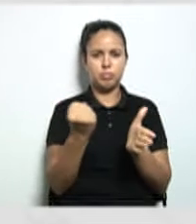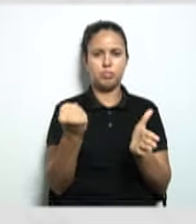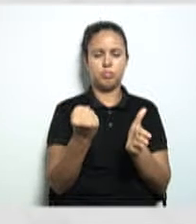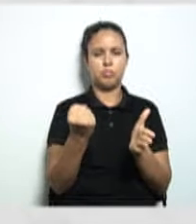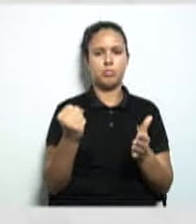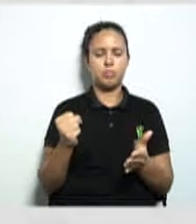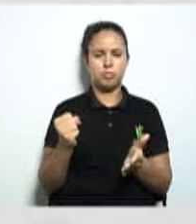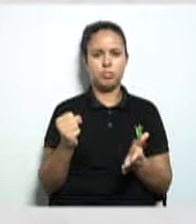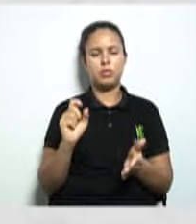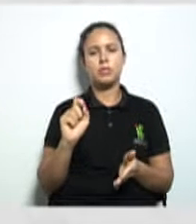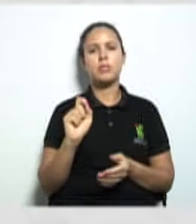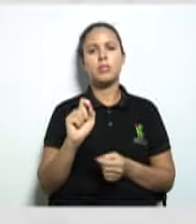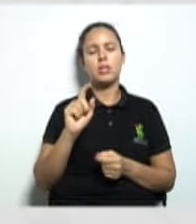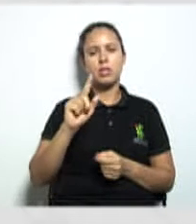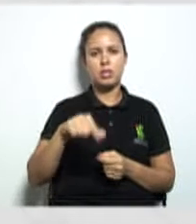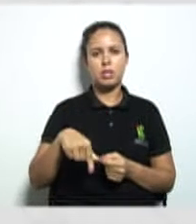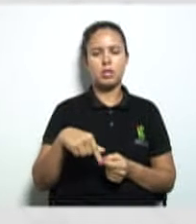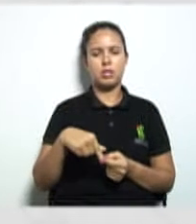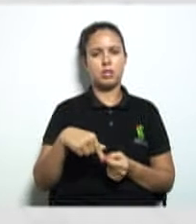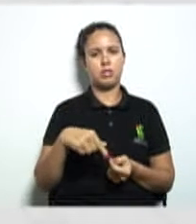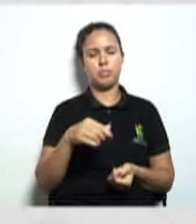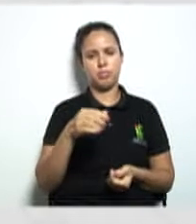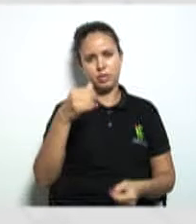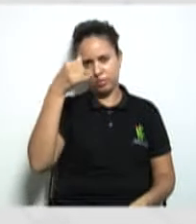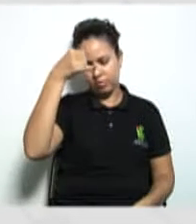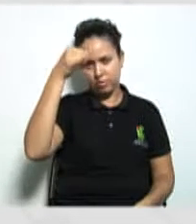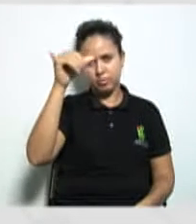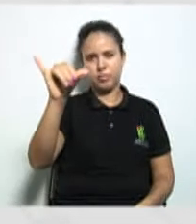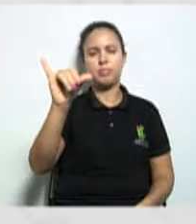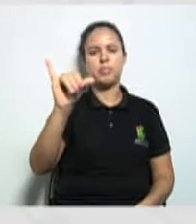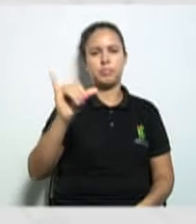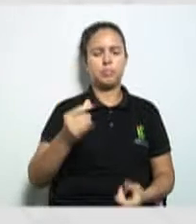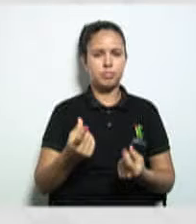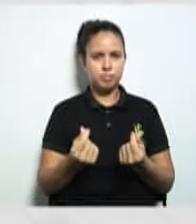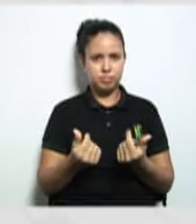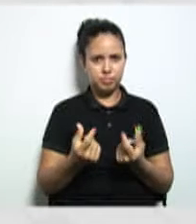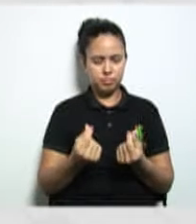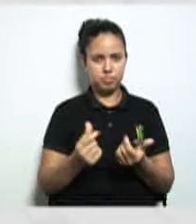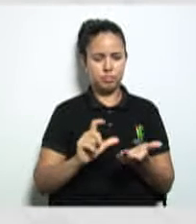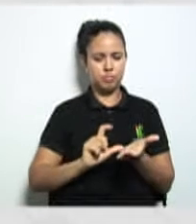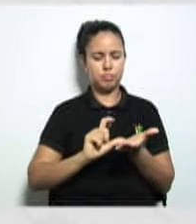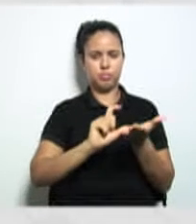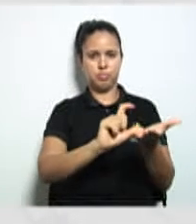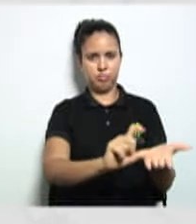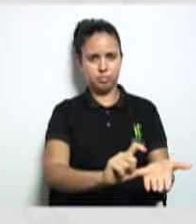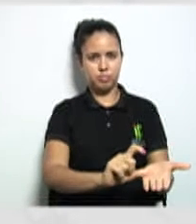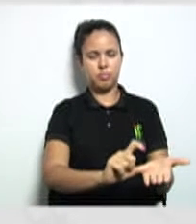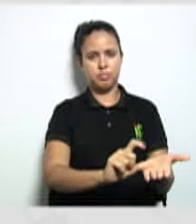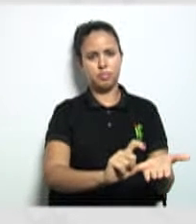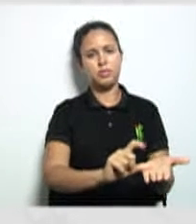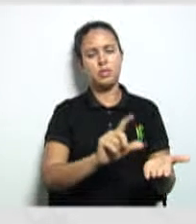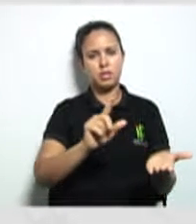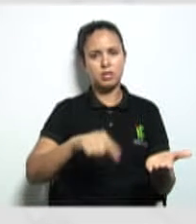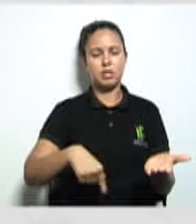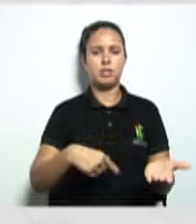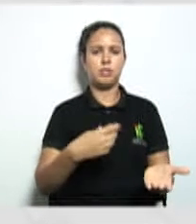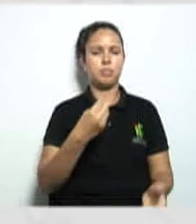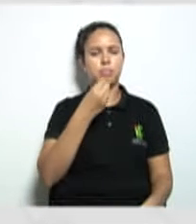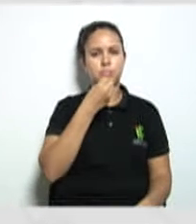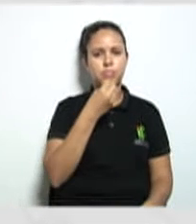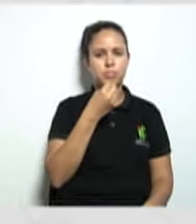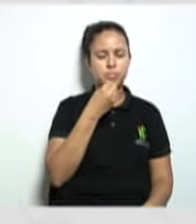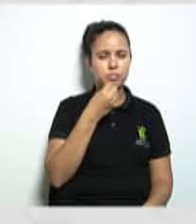de forma a não produzir lucro. Ou seja, era mais a vantagem para